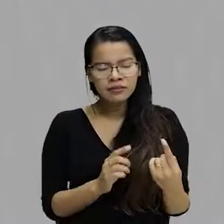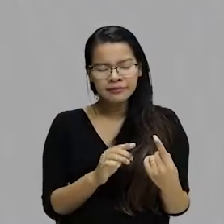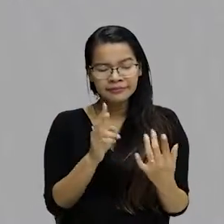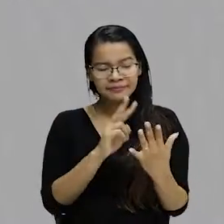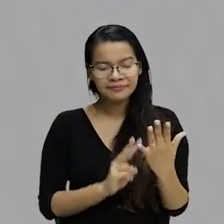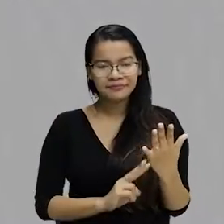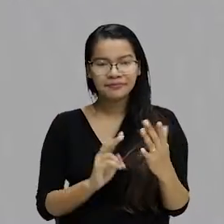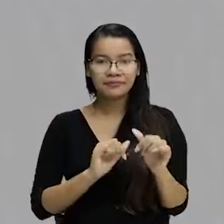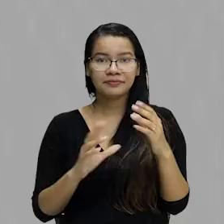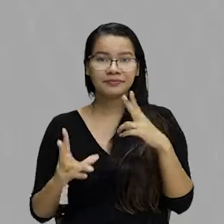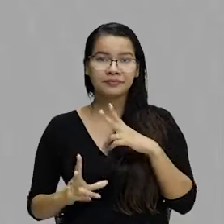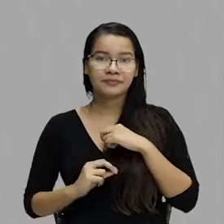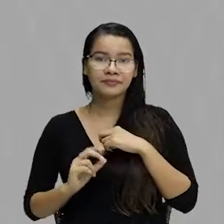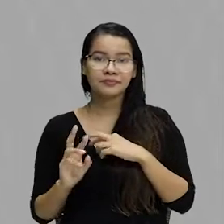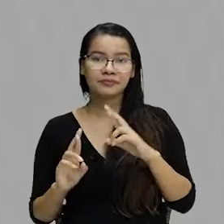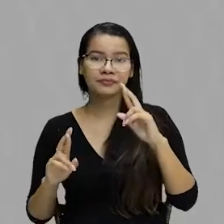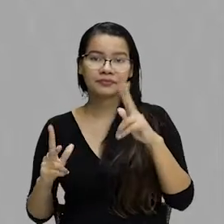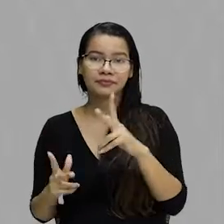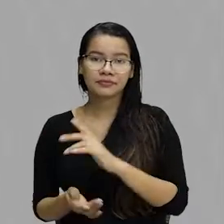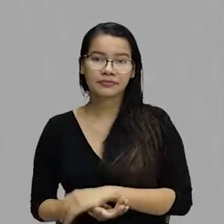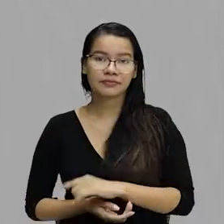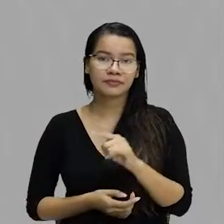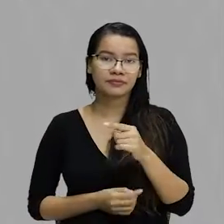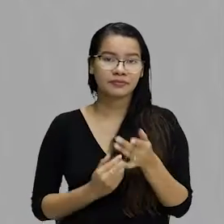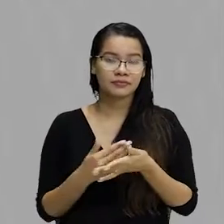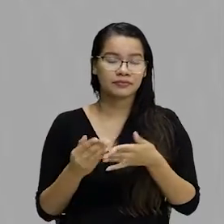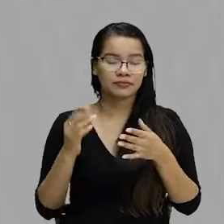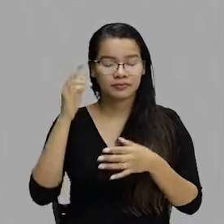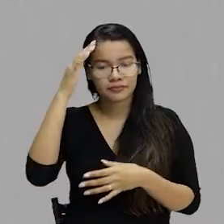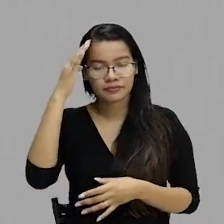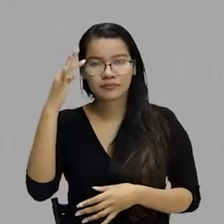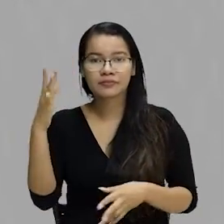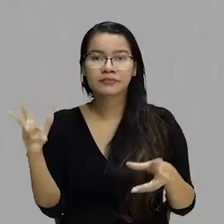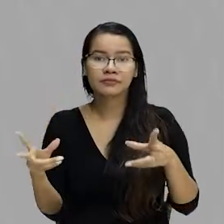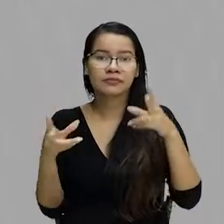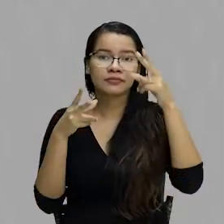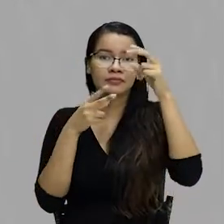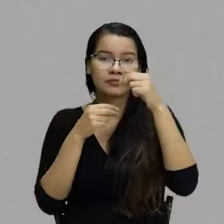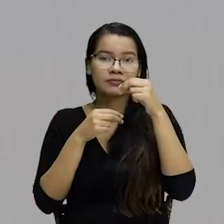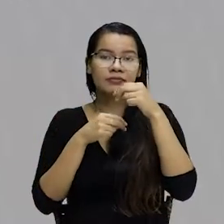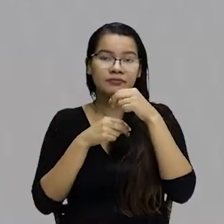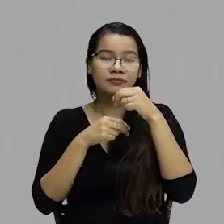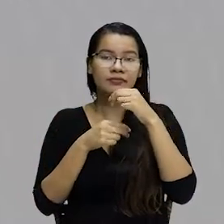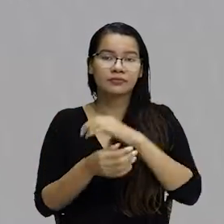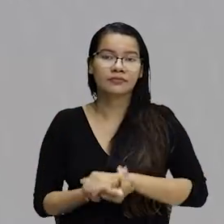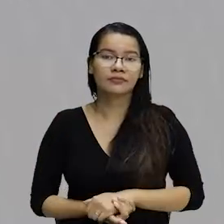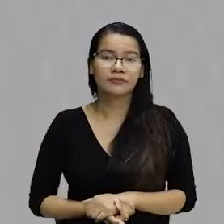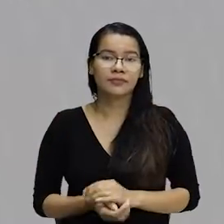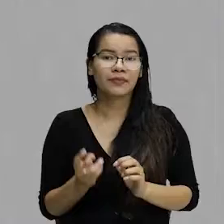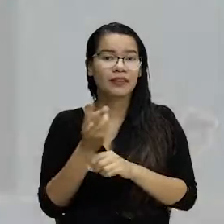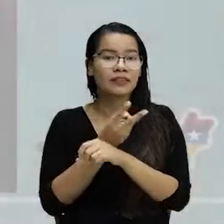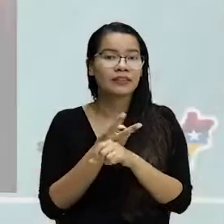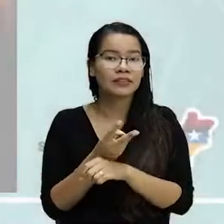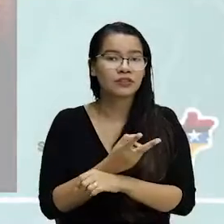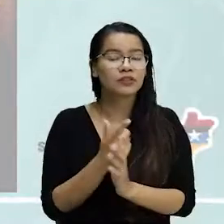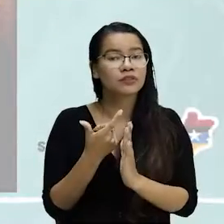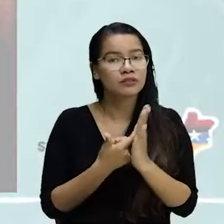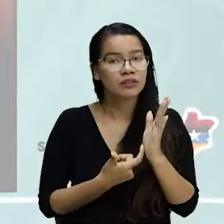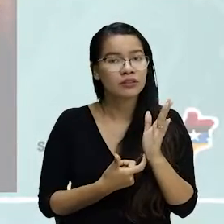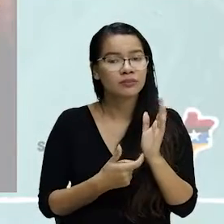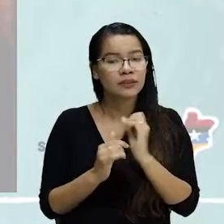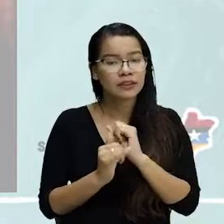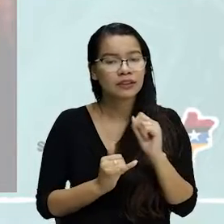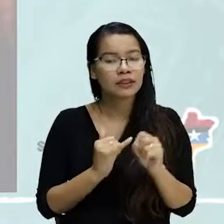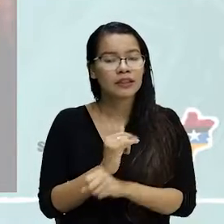você começa a imaginar os personagens. E ainda ela diz: um homem desconhecido vem lá. Pesquise um texto na internet, bem